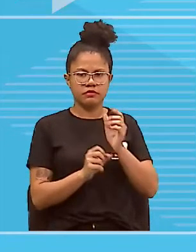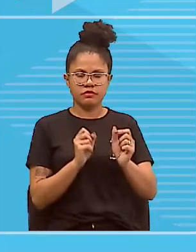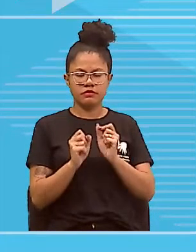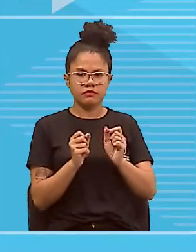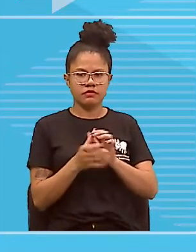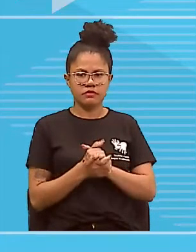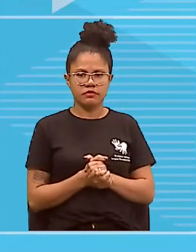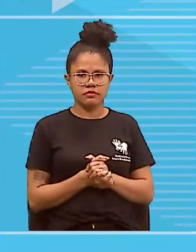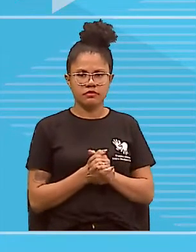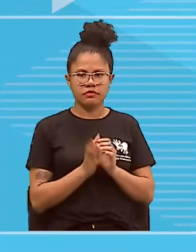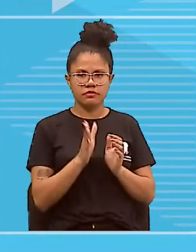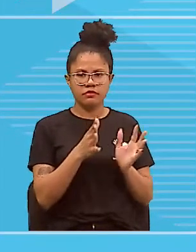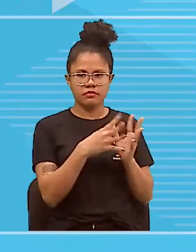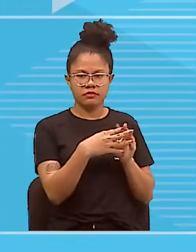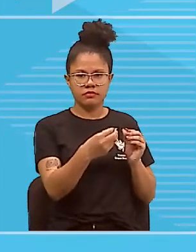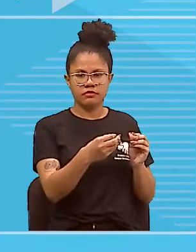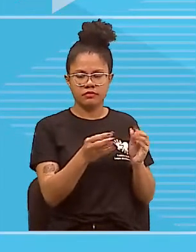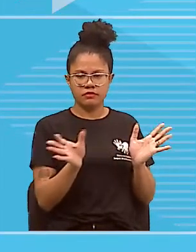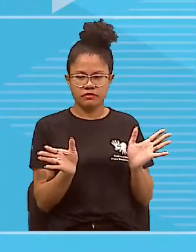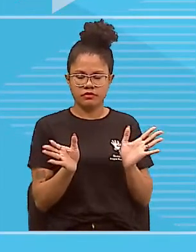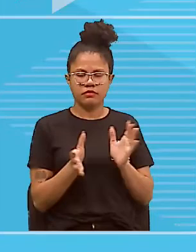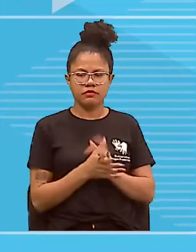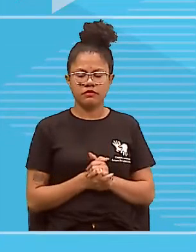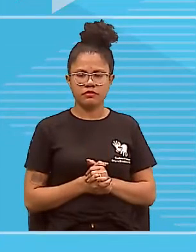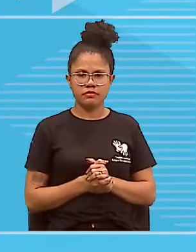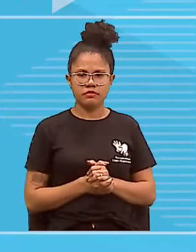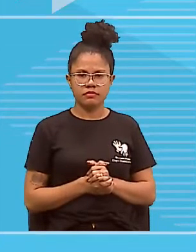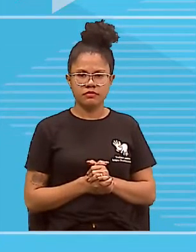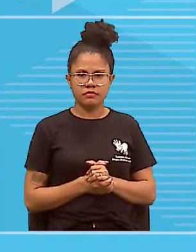se cancelando com ela mesmo